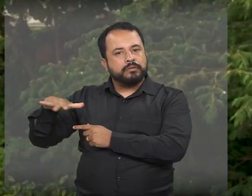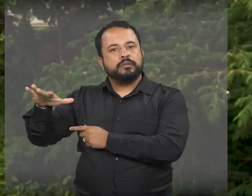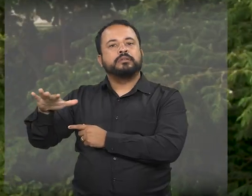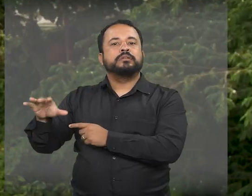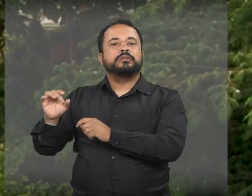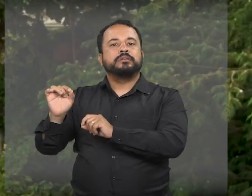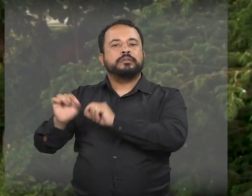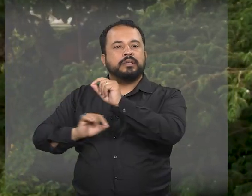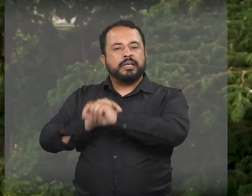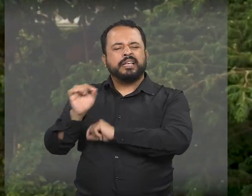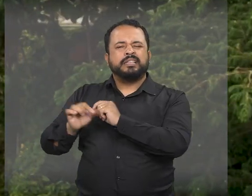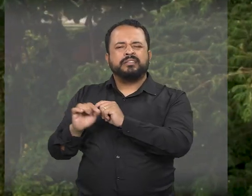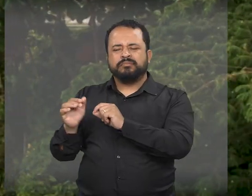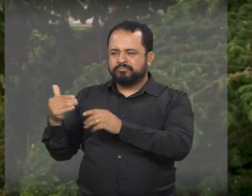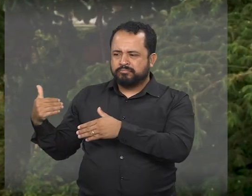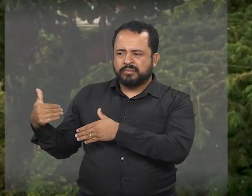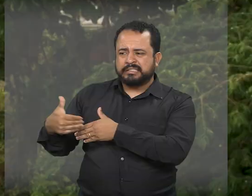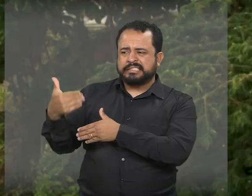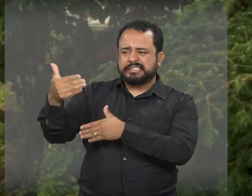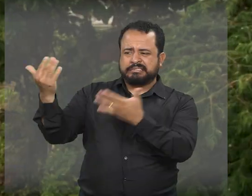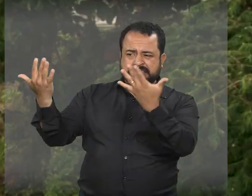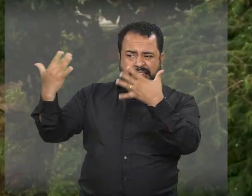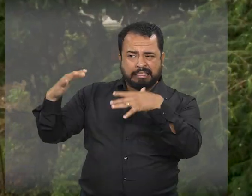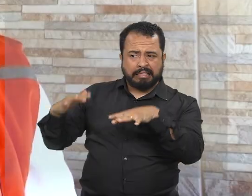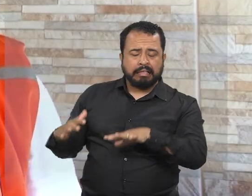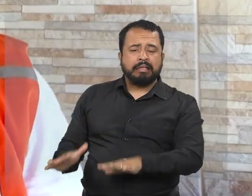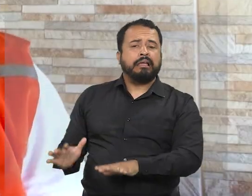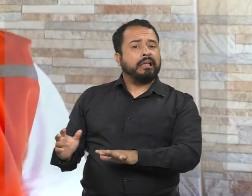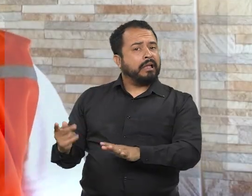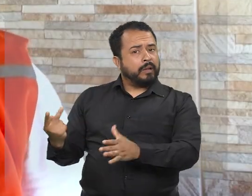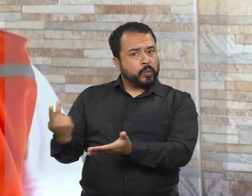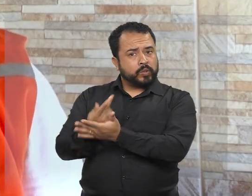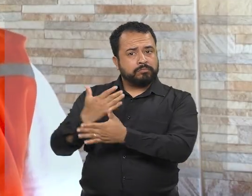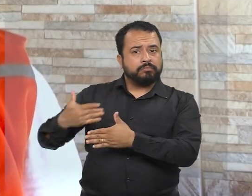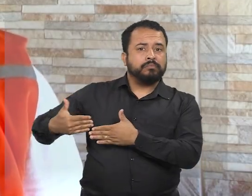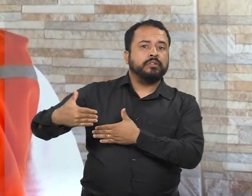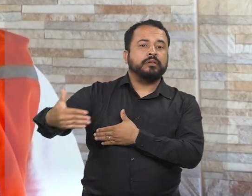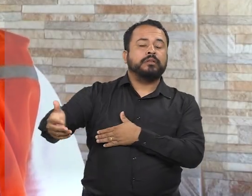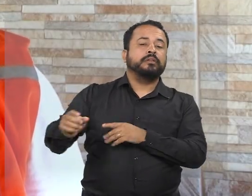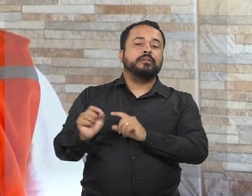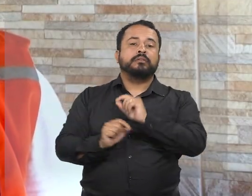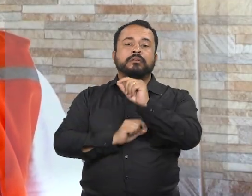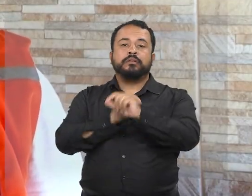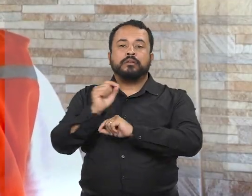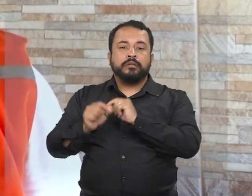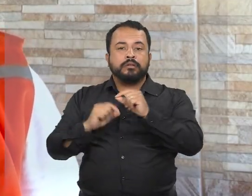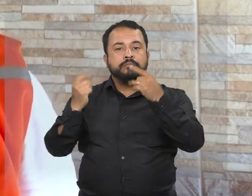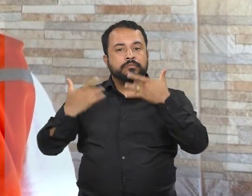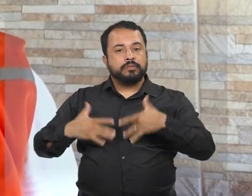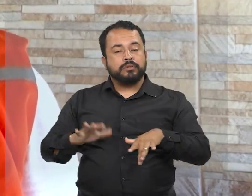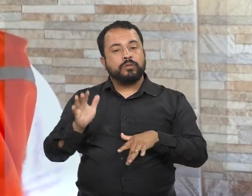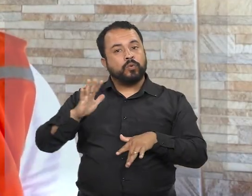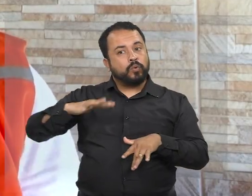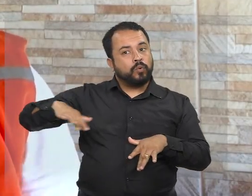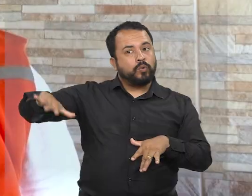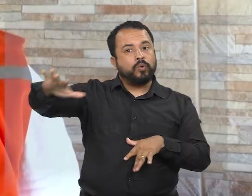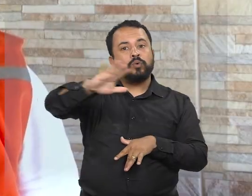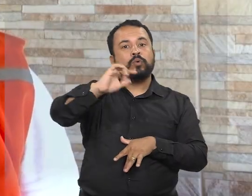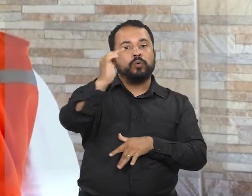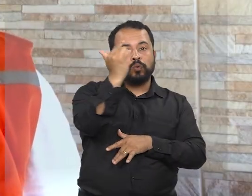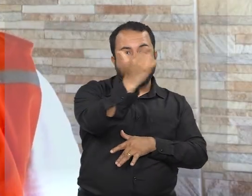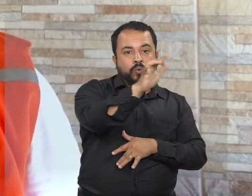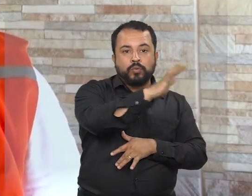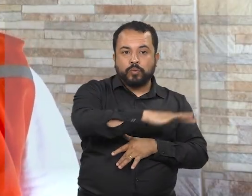prevenir que consequências mais drásticas ocorressem. Nesse período se intensificou as recomendações de preenchimento das outras